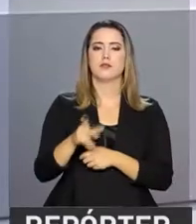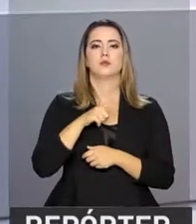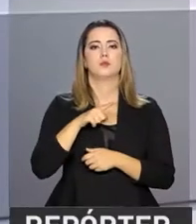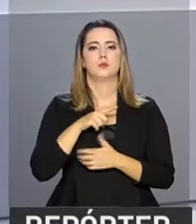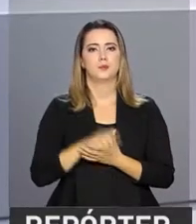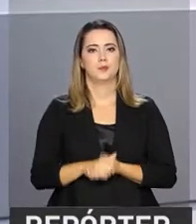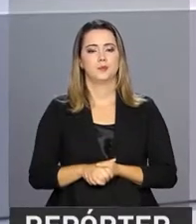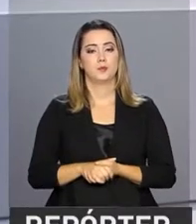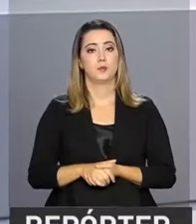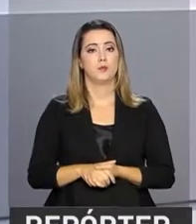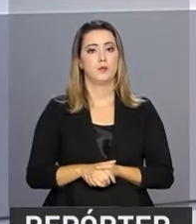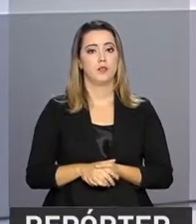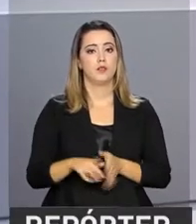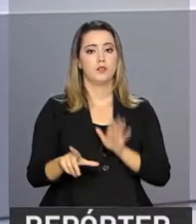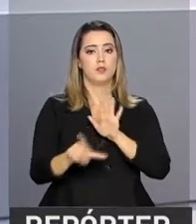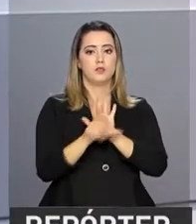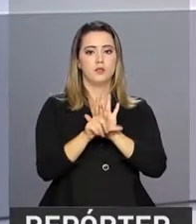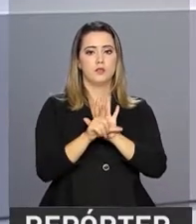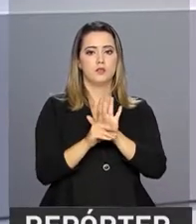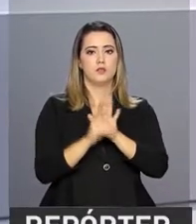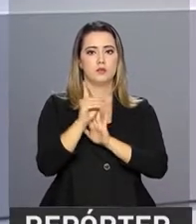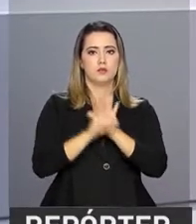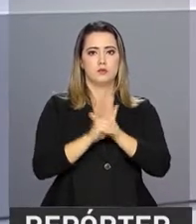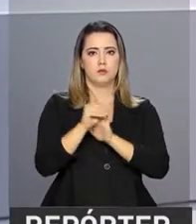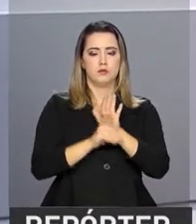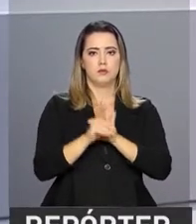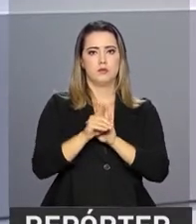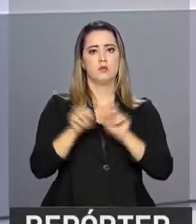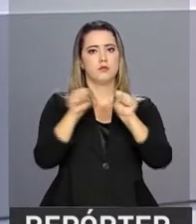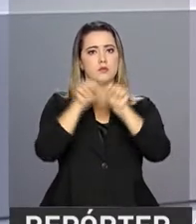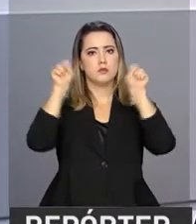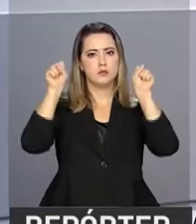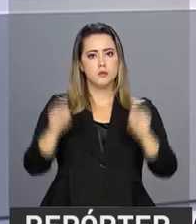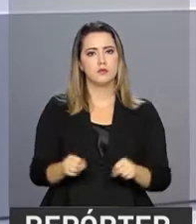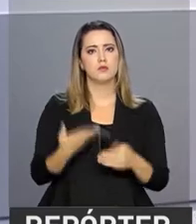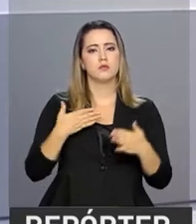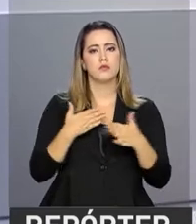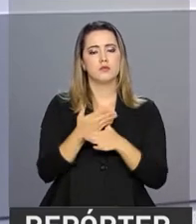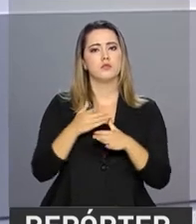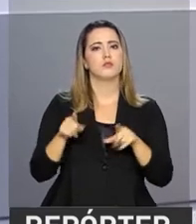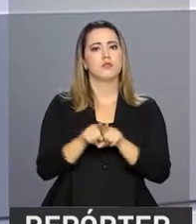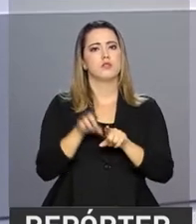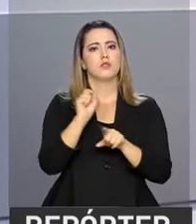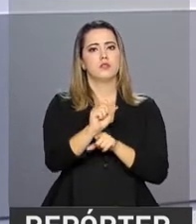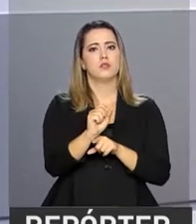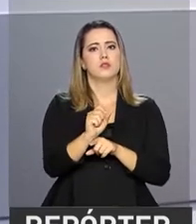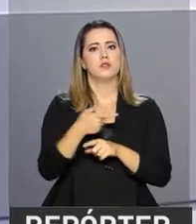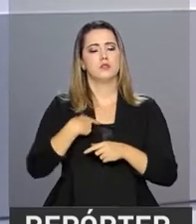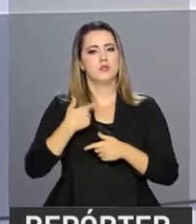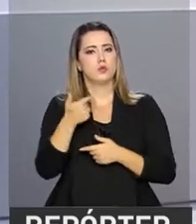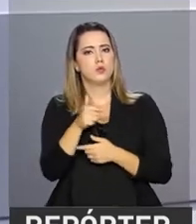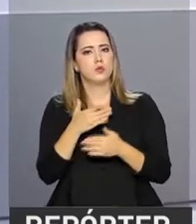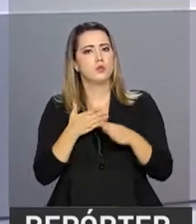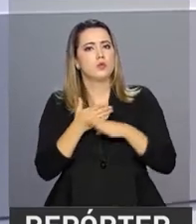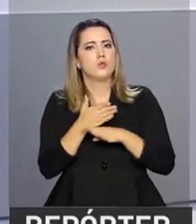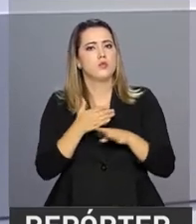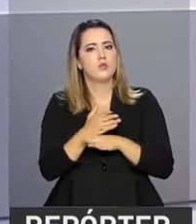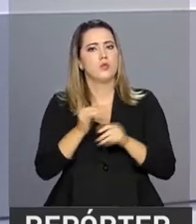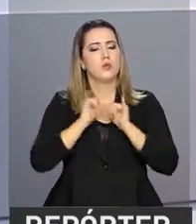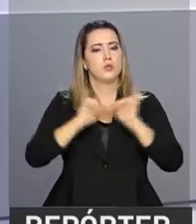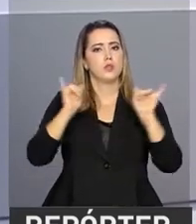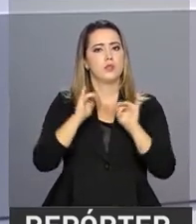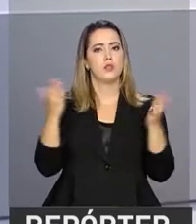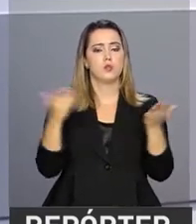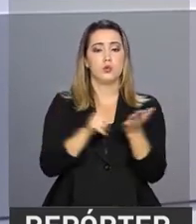o decreto que institui o sistema eletrônico de barreiras às exportações os 100 barreiras foi publicado